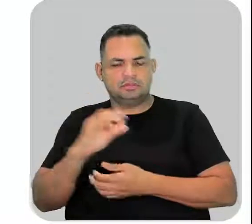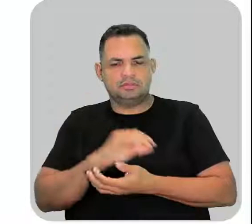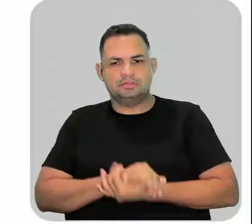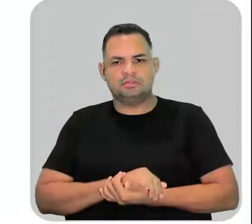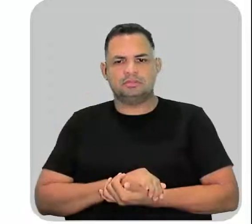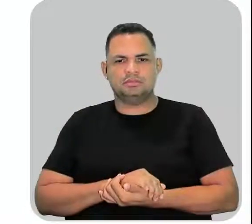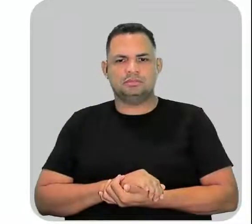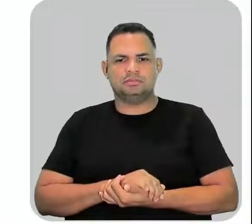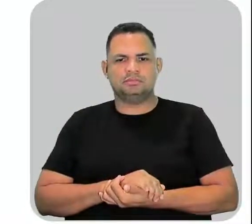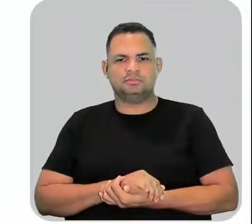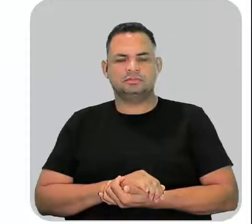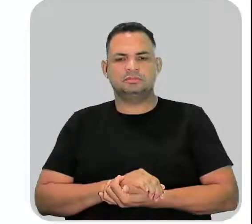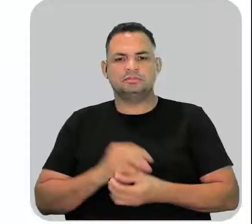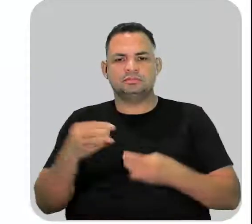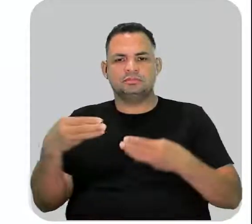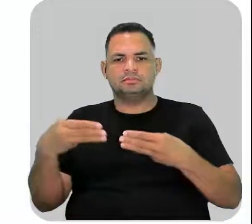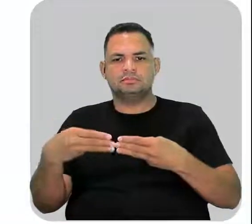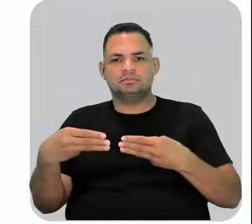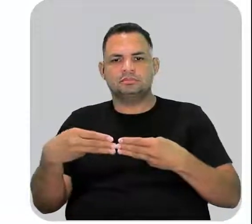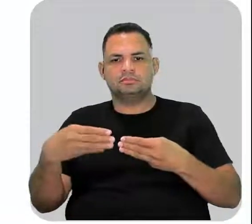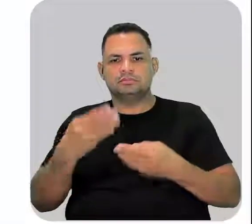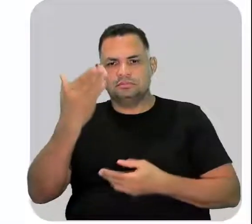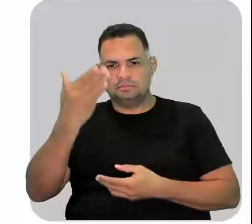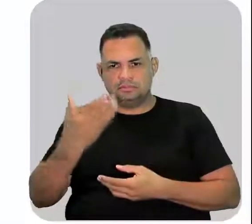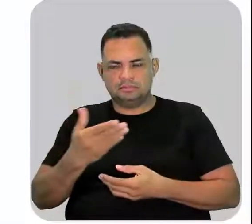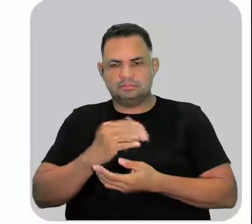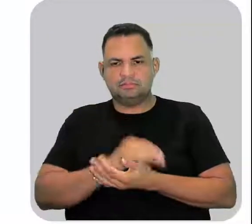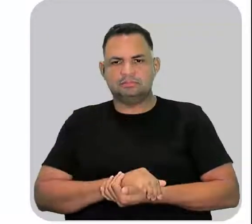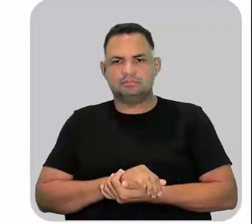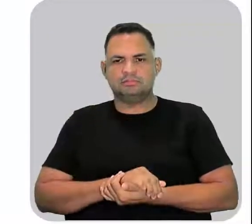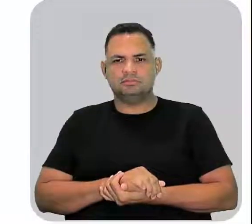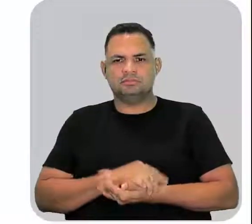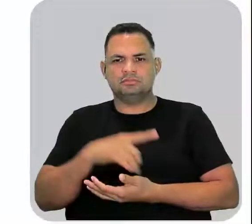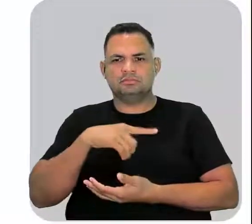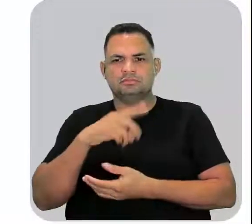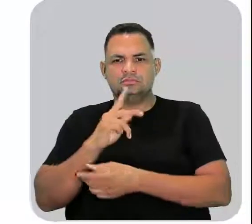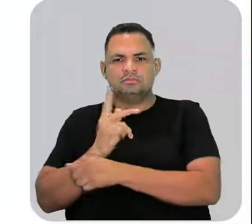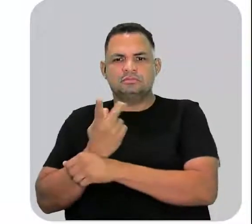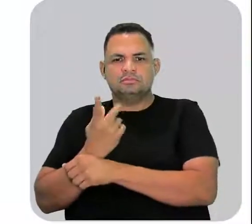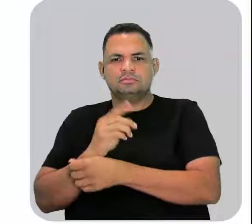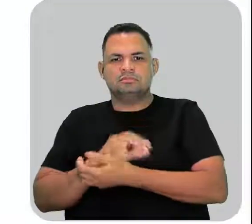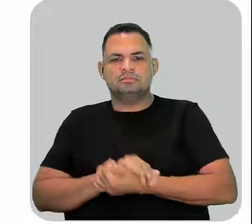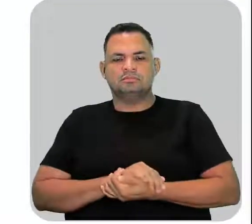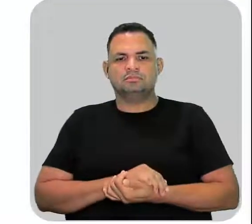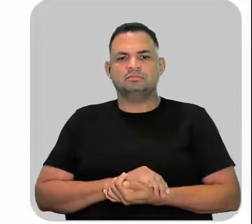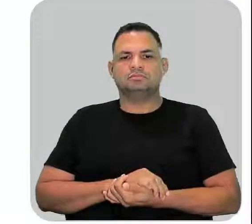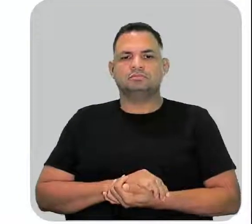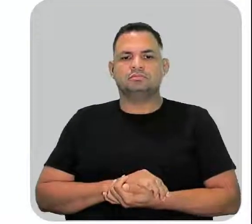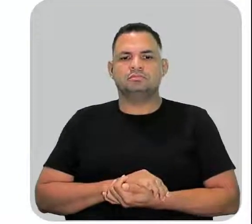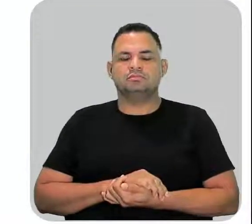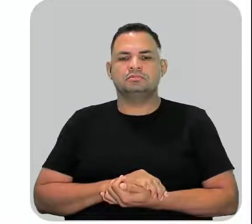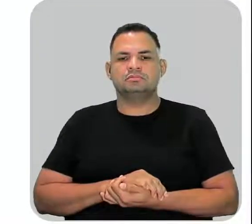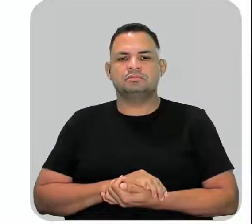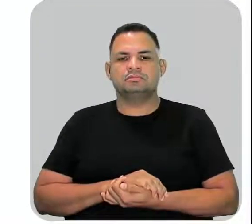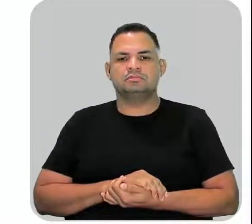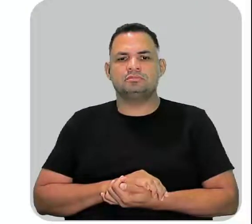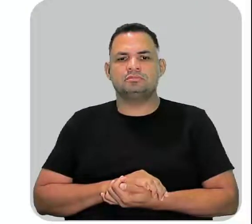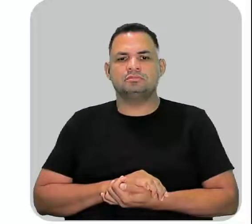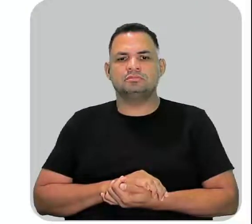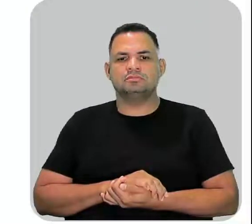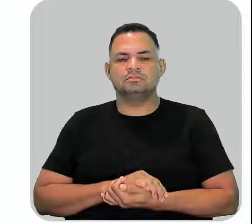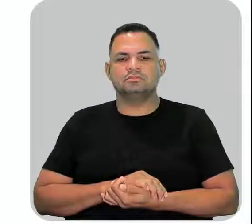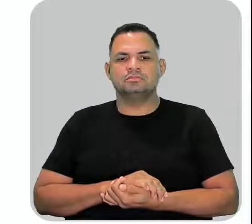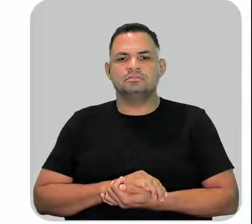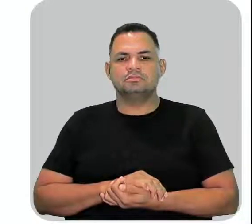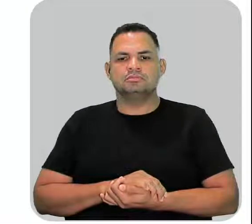colocar a ligação tripla aqui, ó. Aqui vai ter um hidrogênio e aqui CH3. Bom, esse é